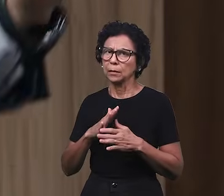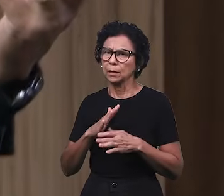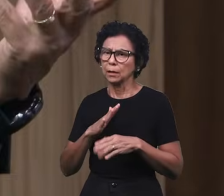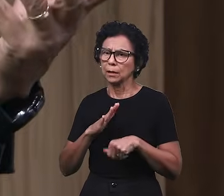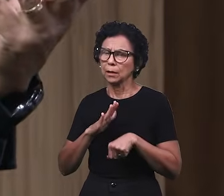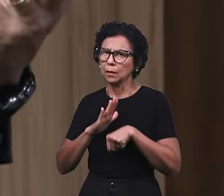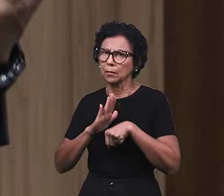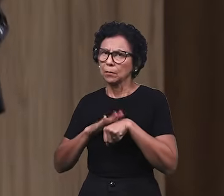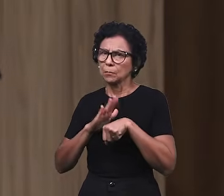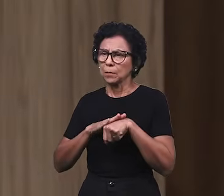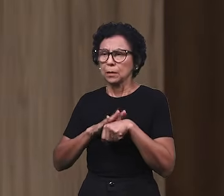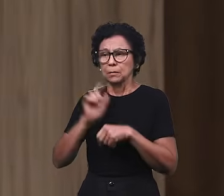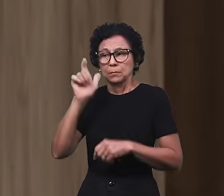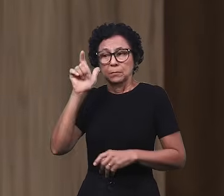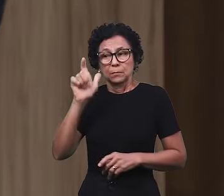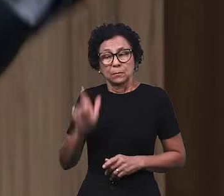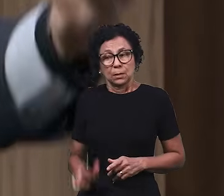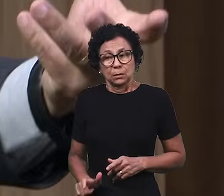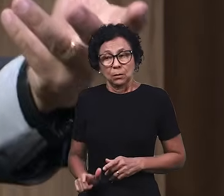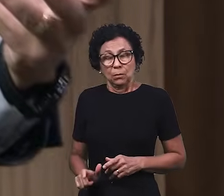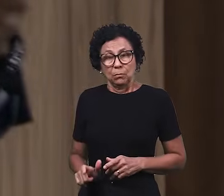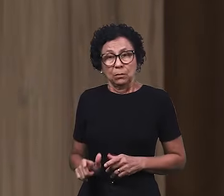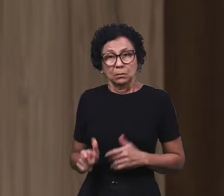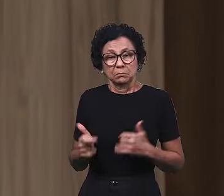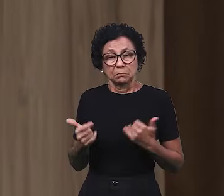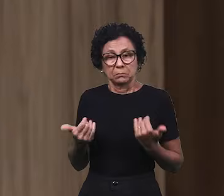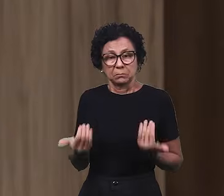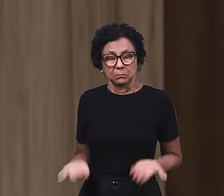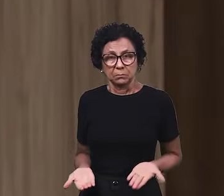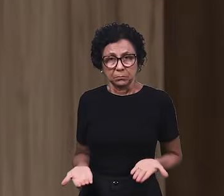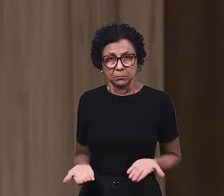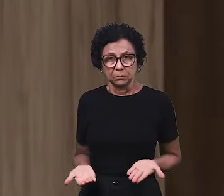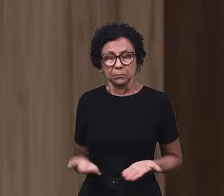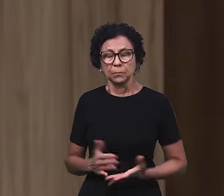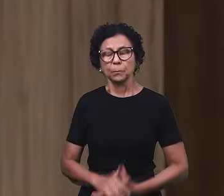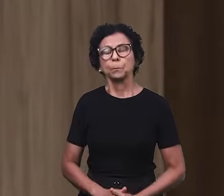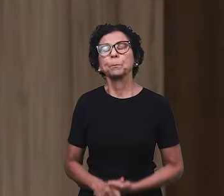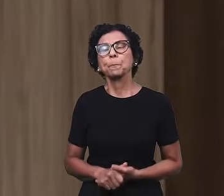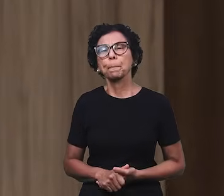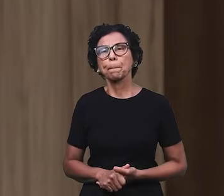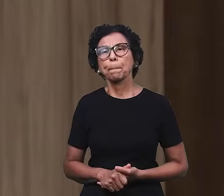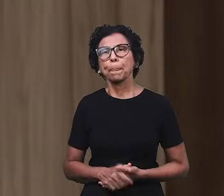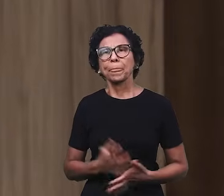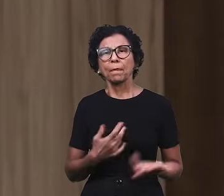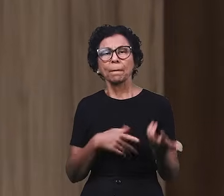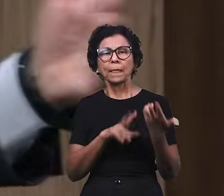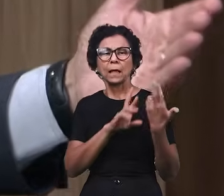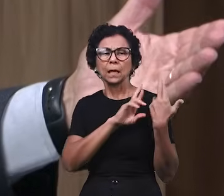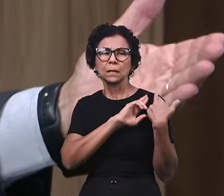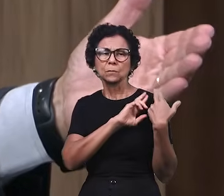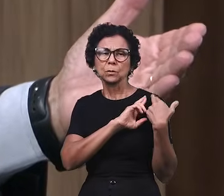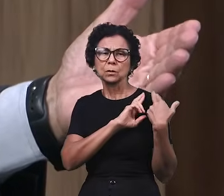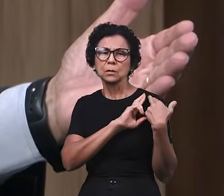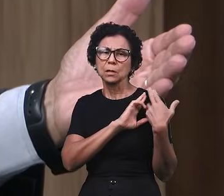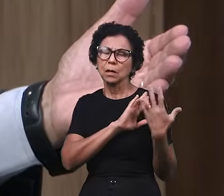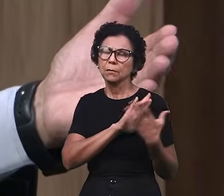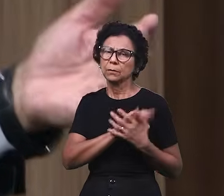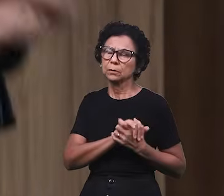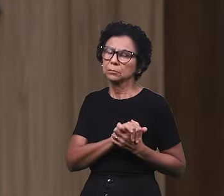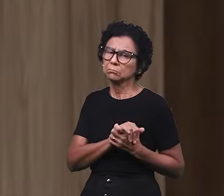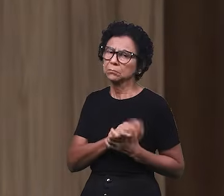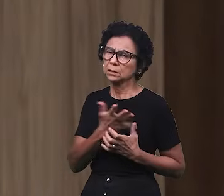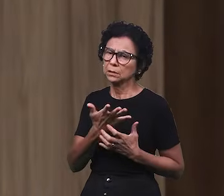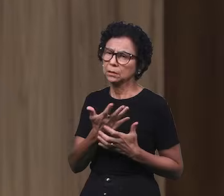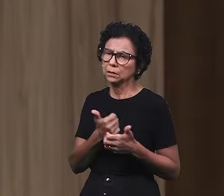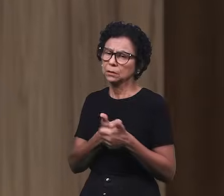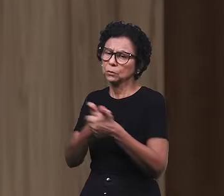da religião, homens responsáveis pelo conhecimento das Escrituras, irem juntos também. Mas